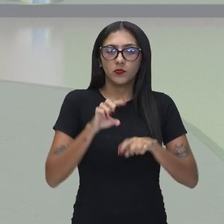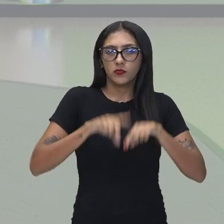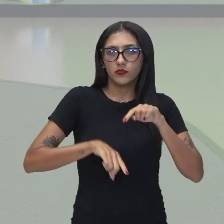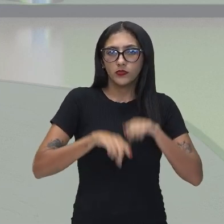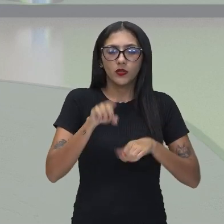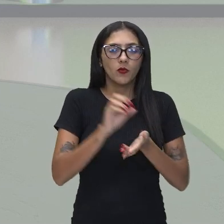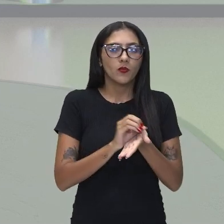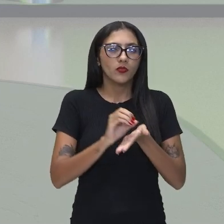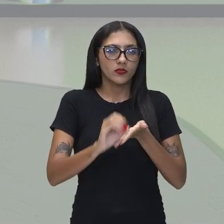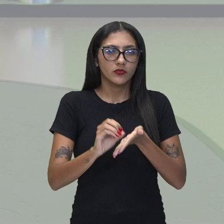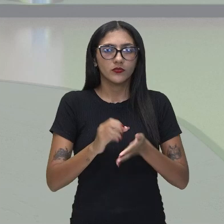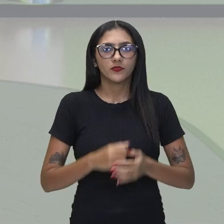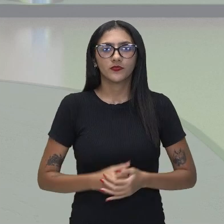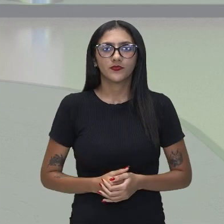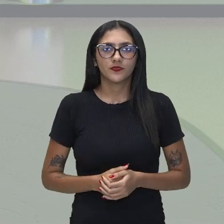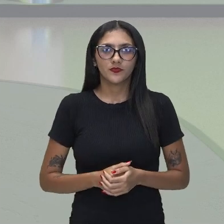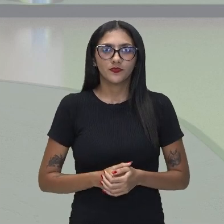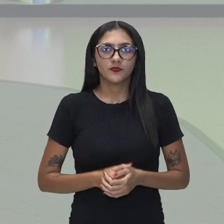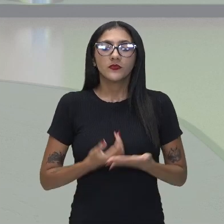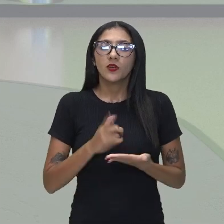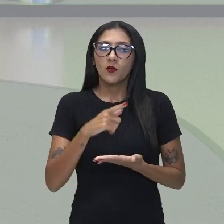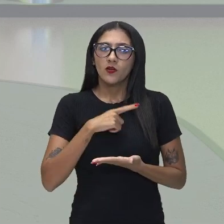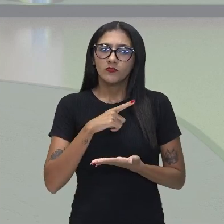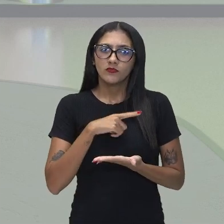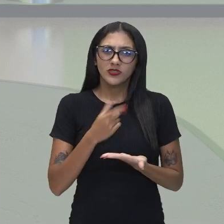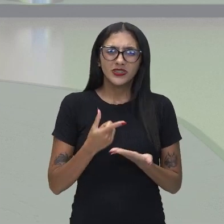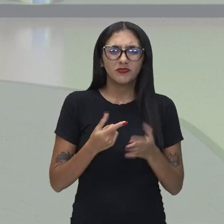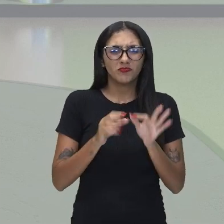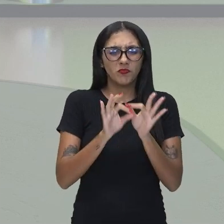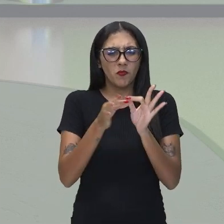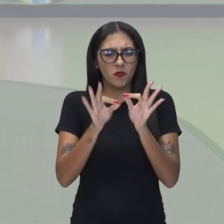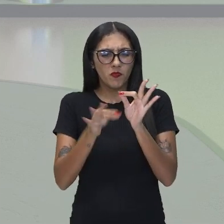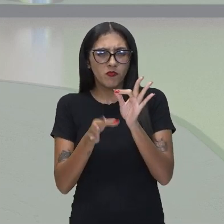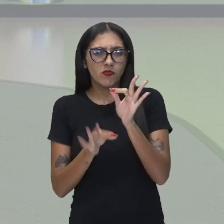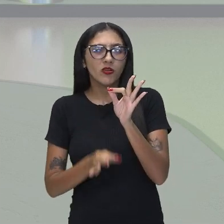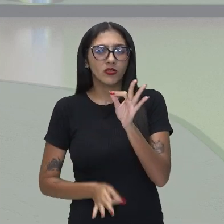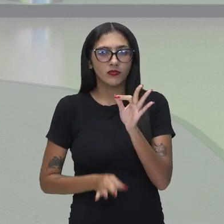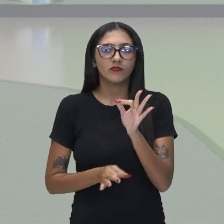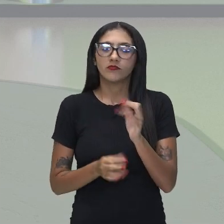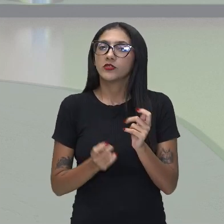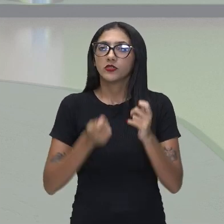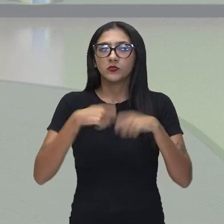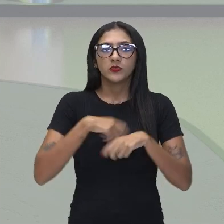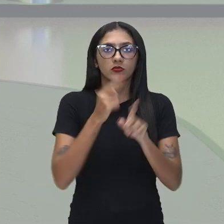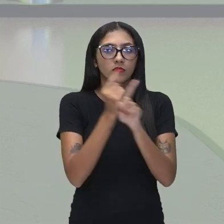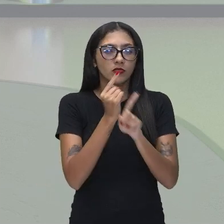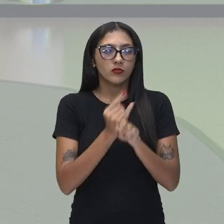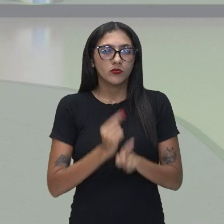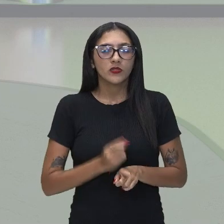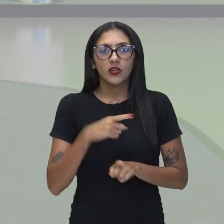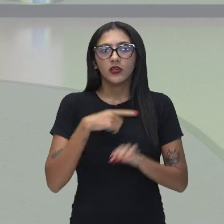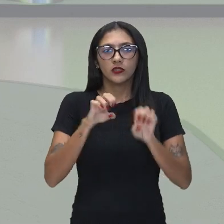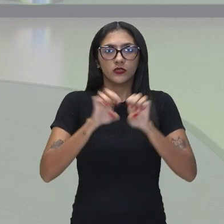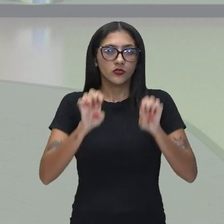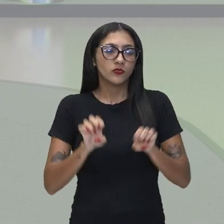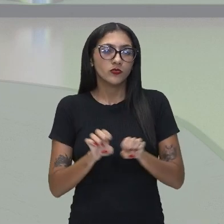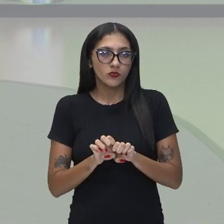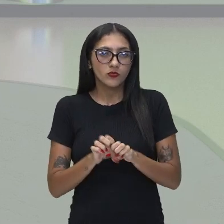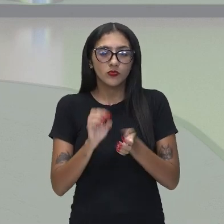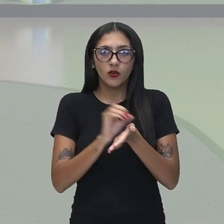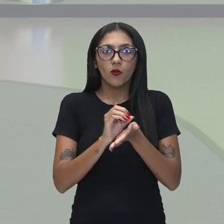funções oxigenadas, elas são muito extensas. A gente consegue encontrar os compostos orgânicos que